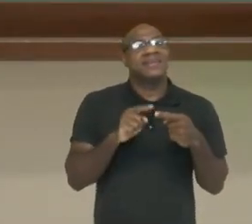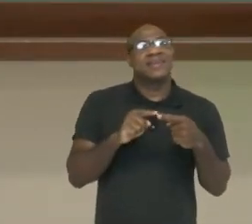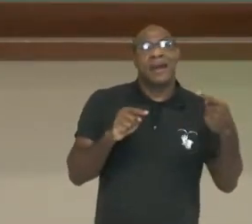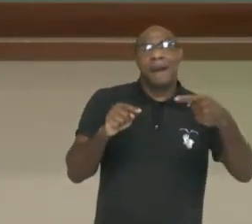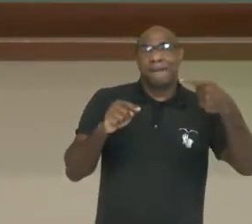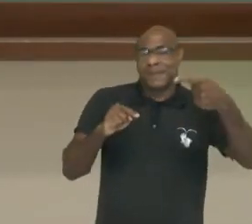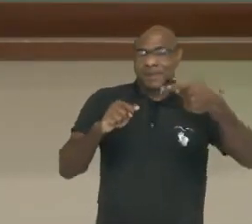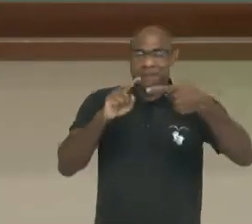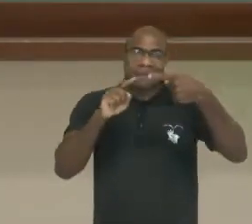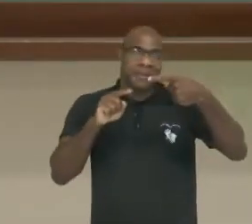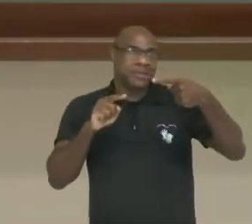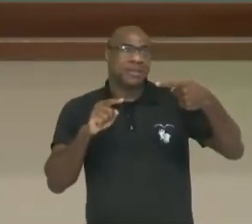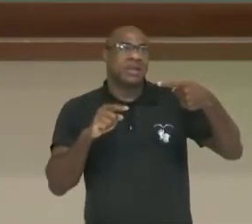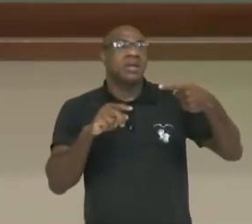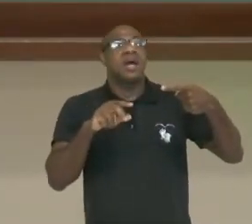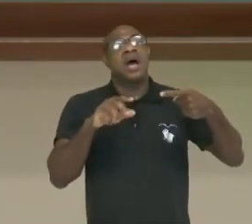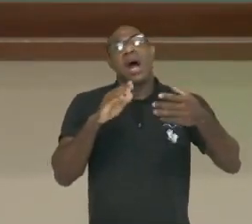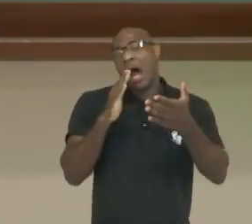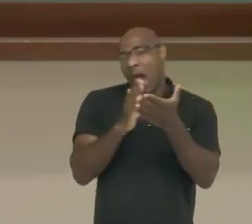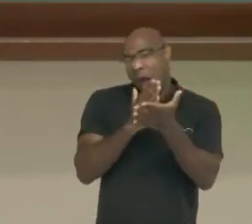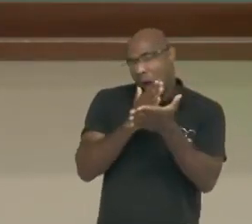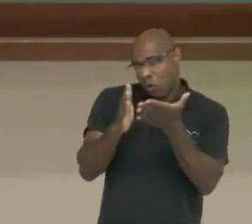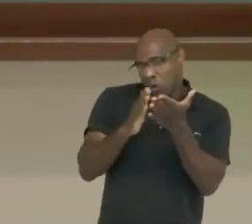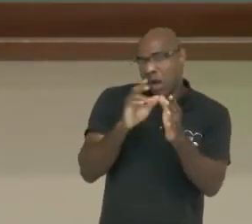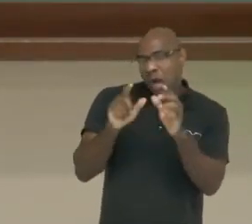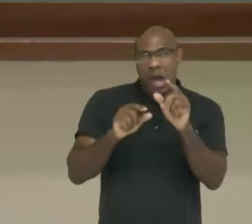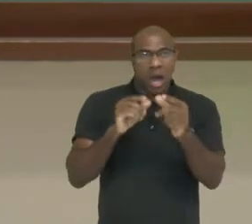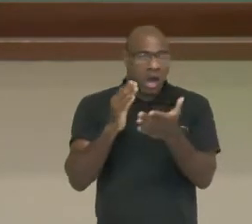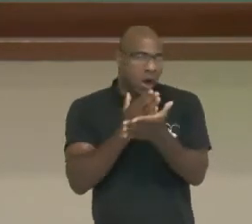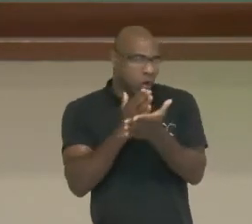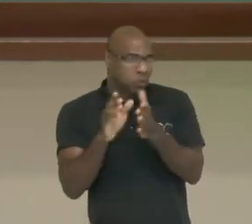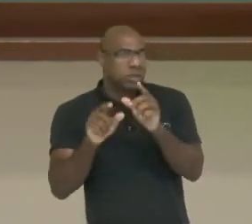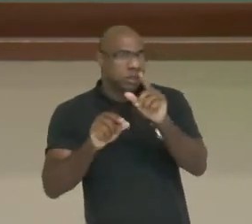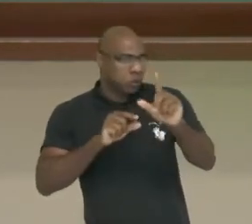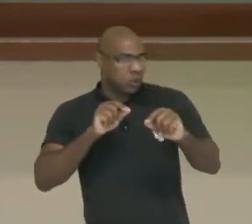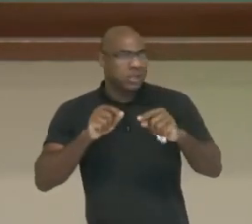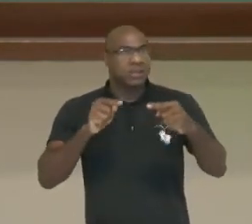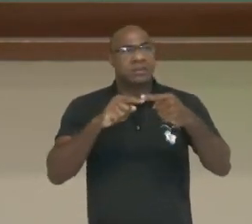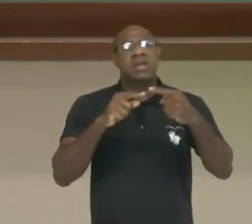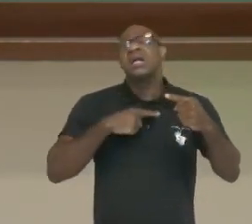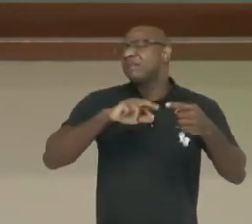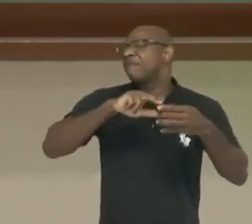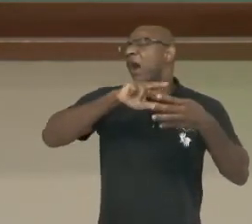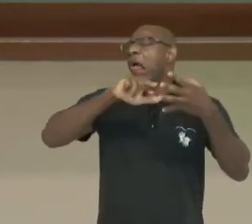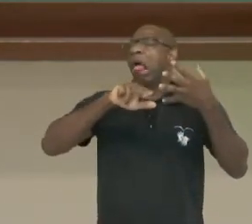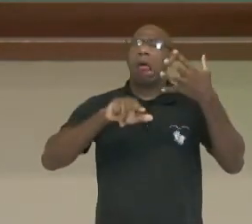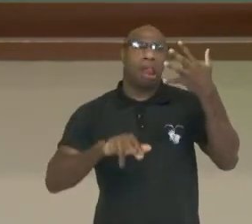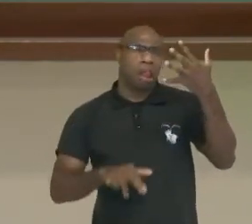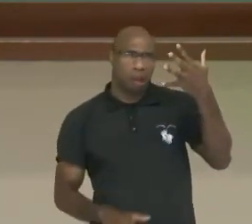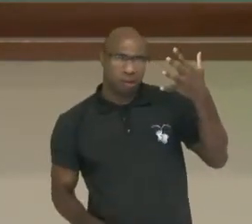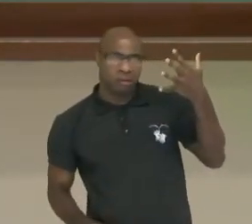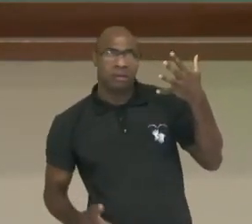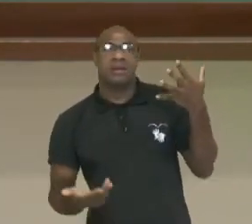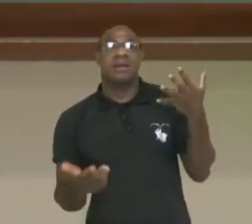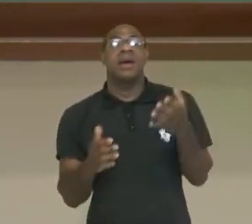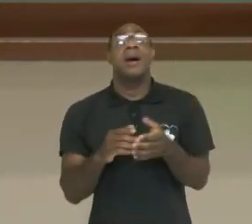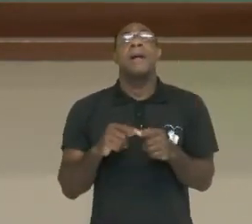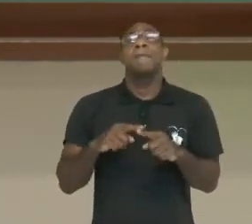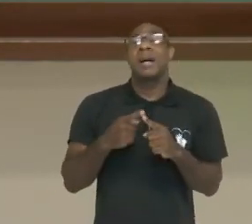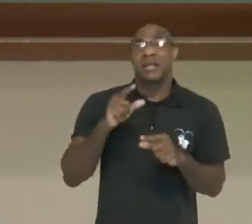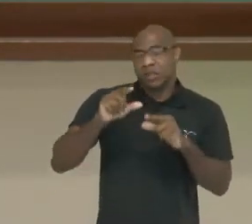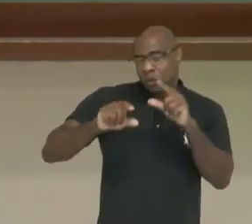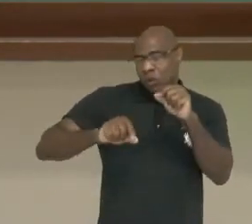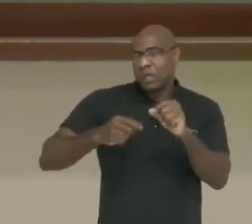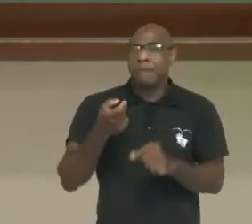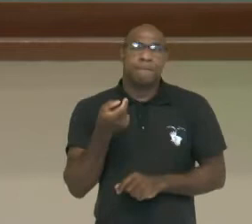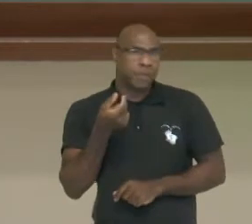para vocês apenas algumas, né? São vários tipos de coerência, né? São vários. Eu fiz um recorte de duas aqui para nós,